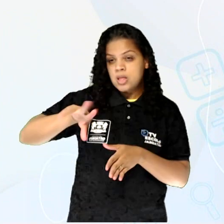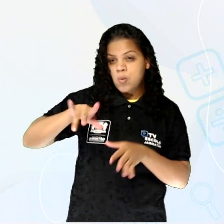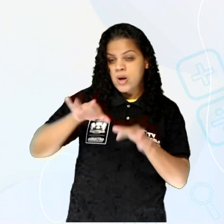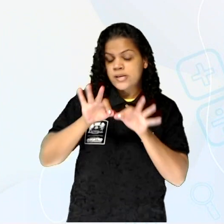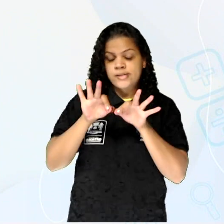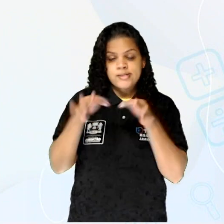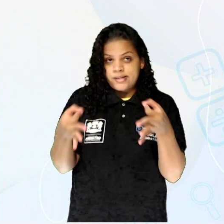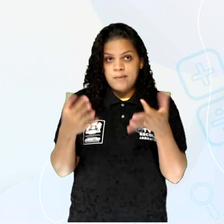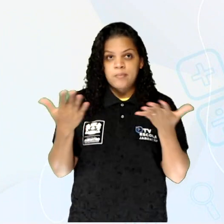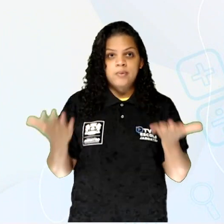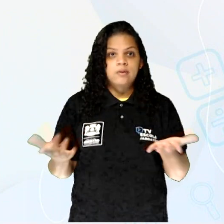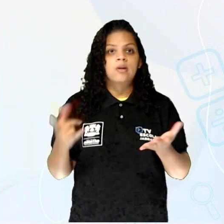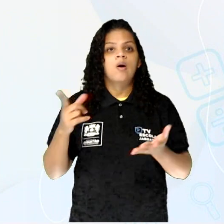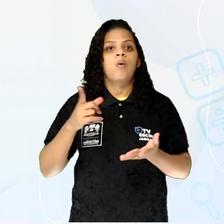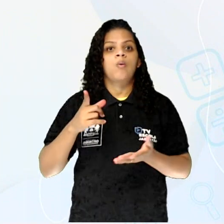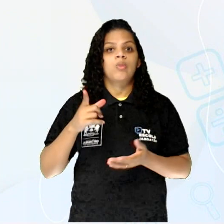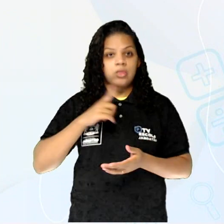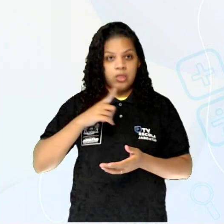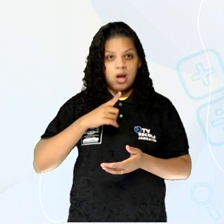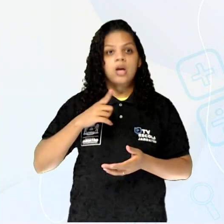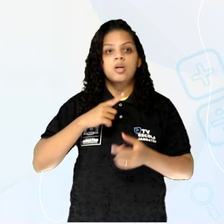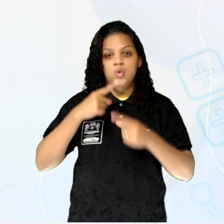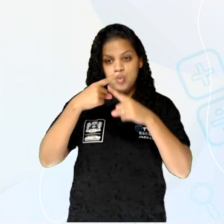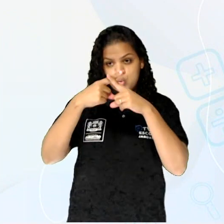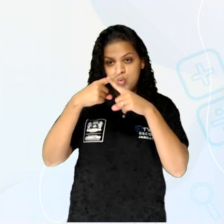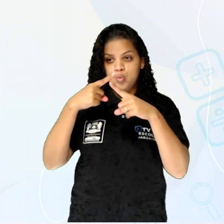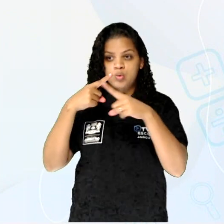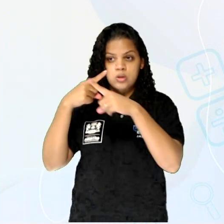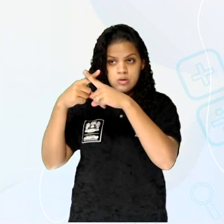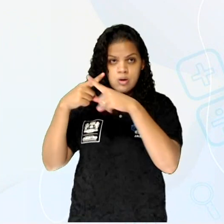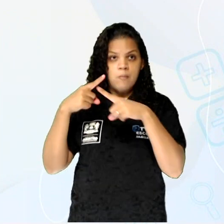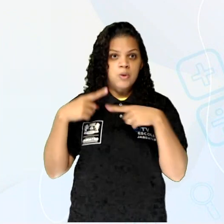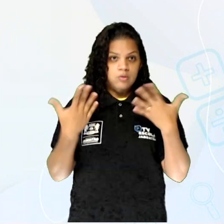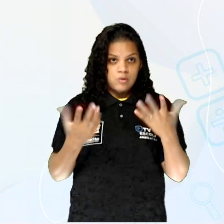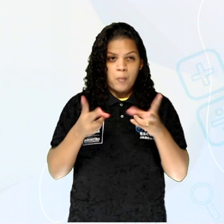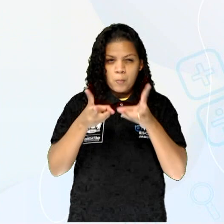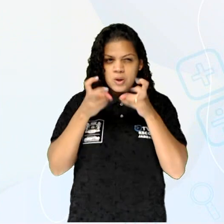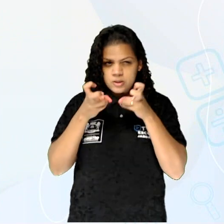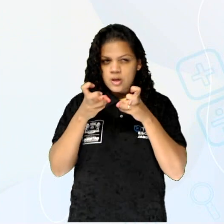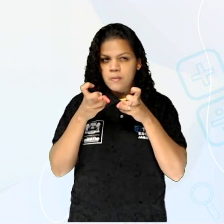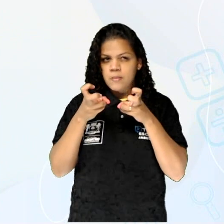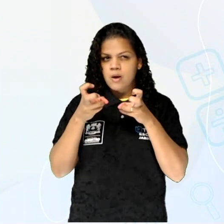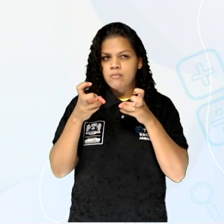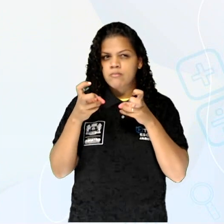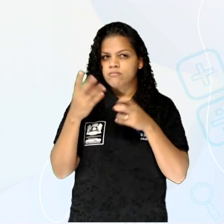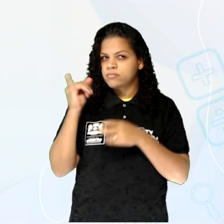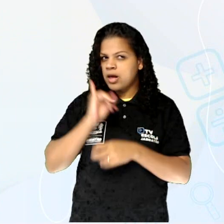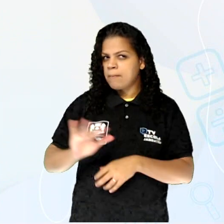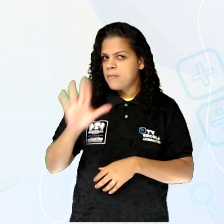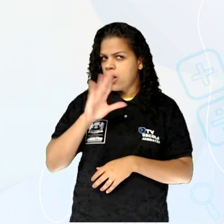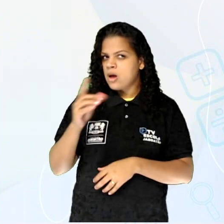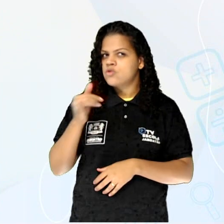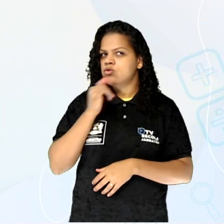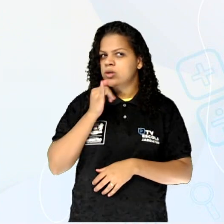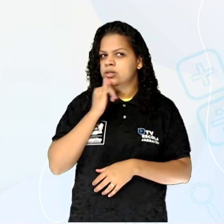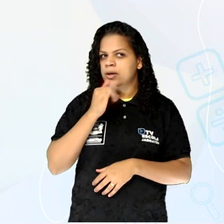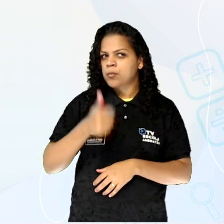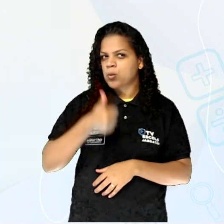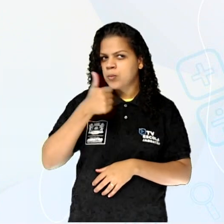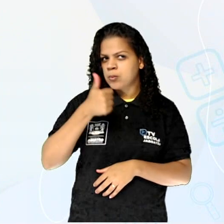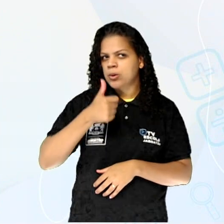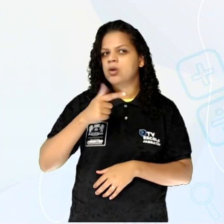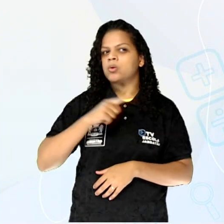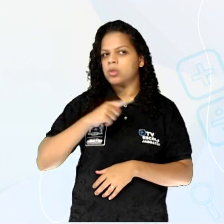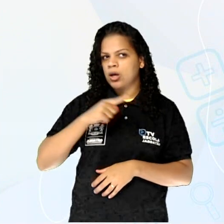que tem cruzamento observem temos um cruzamento aqui neste primeiro exemplo